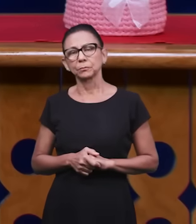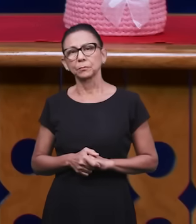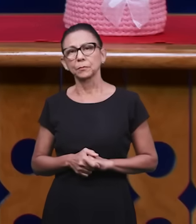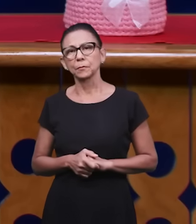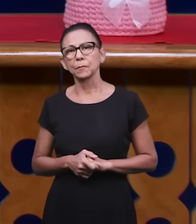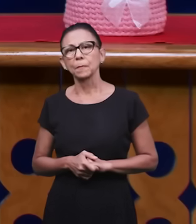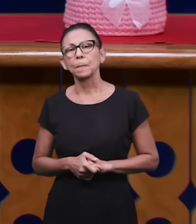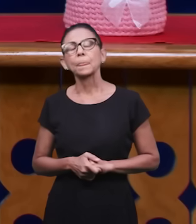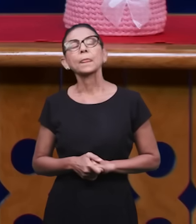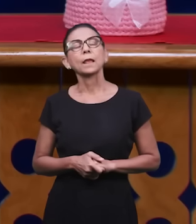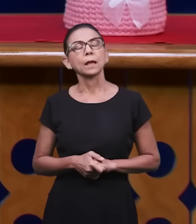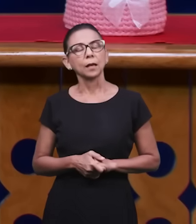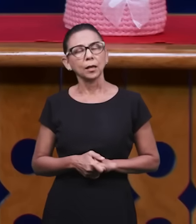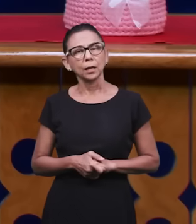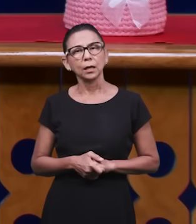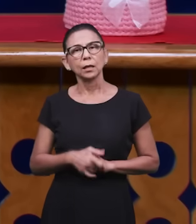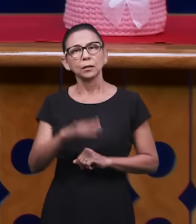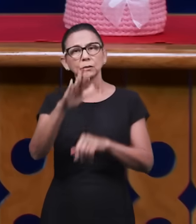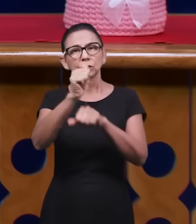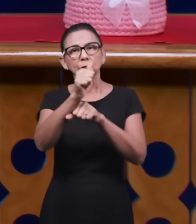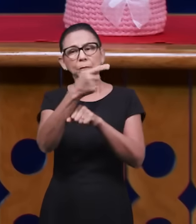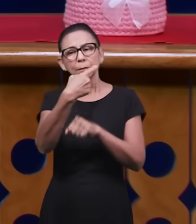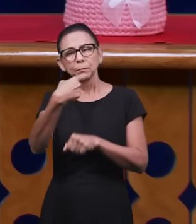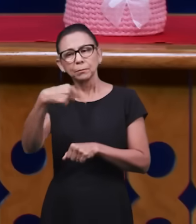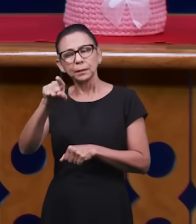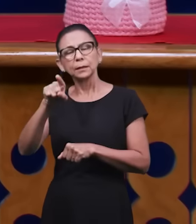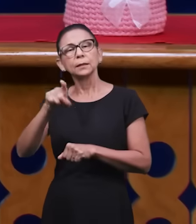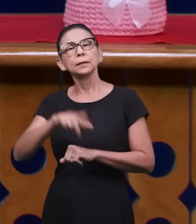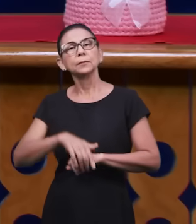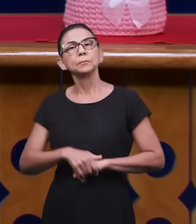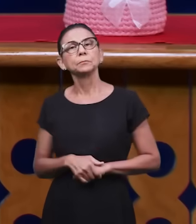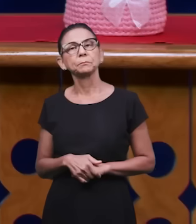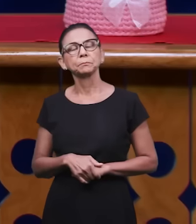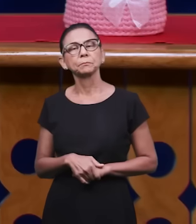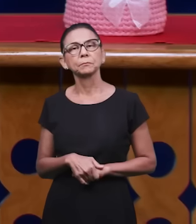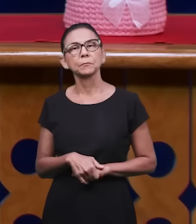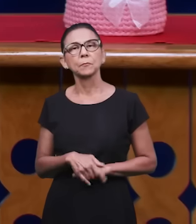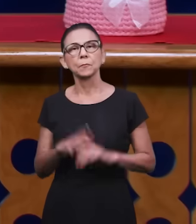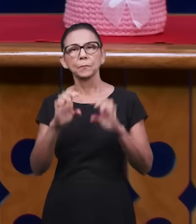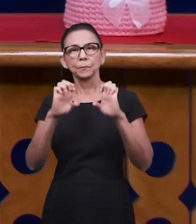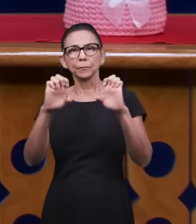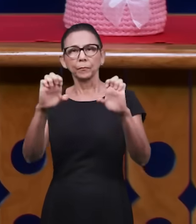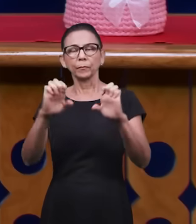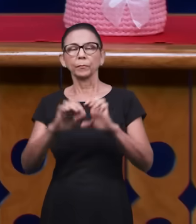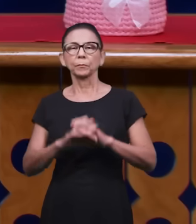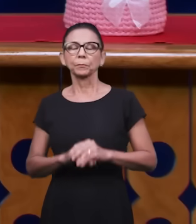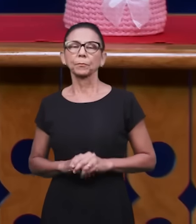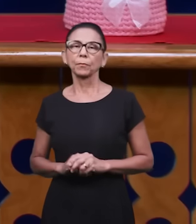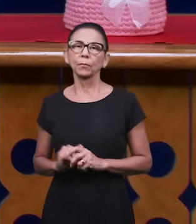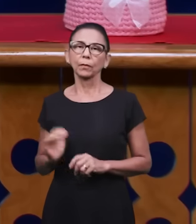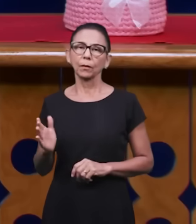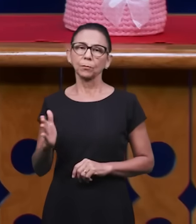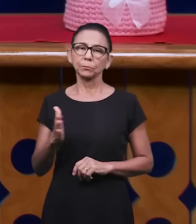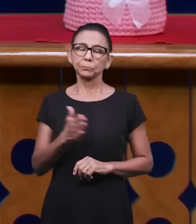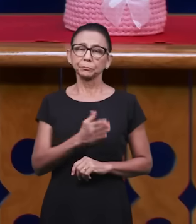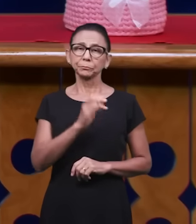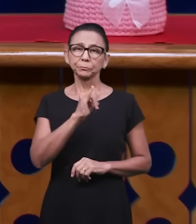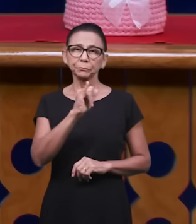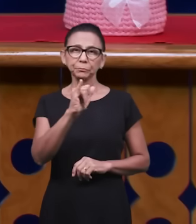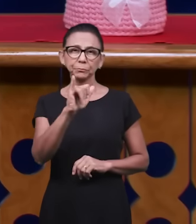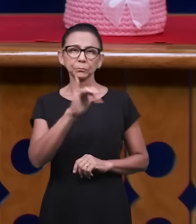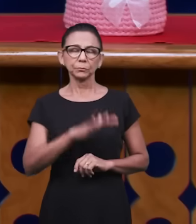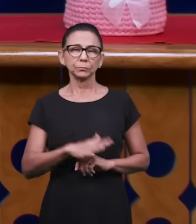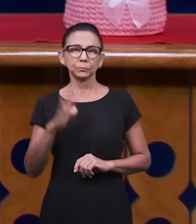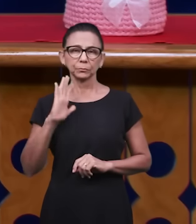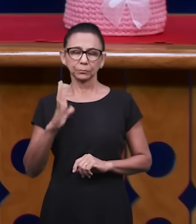que vades. E eu queria pontuar aqui, sem querer me estender muito, que a salvação ela